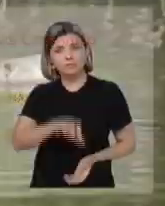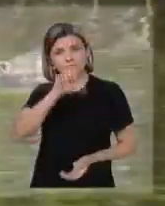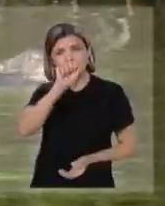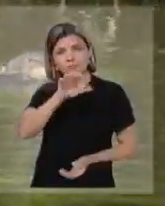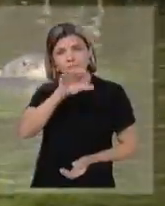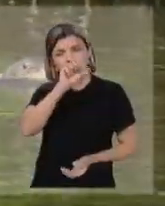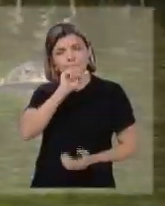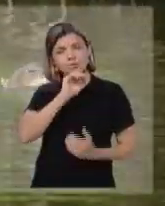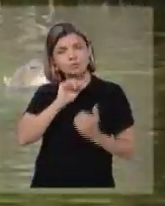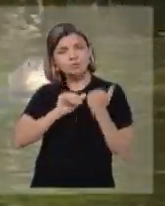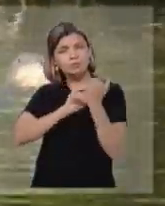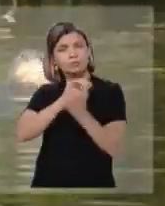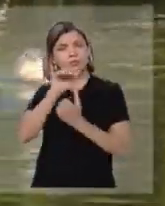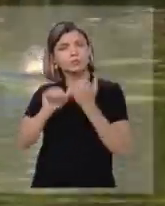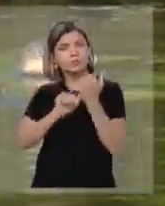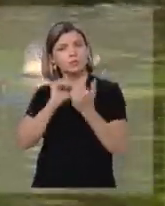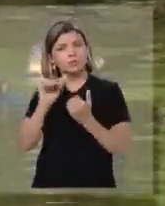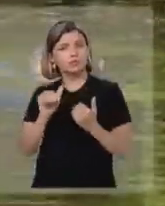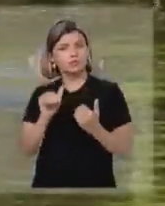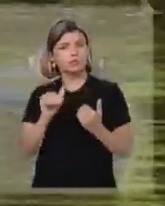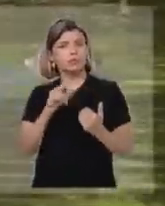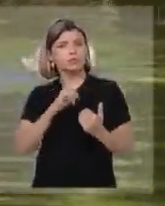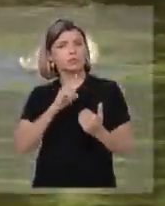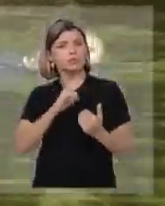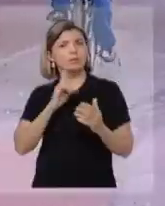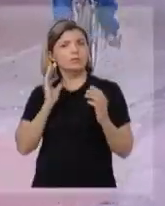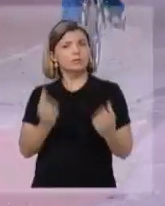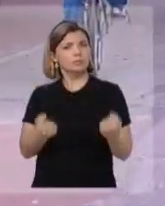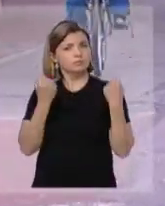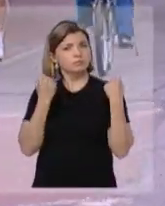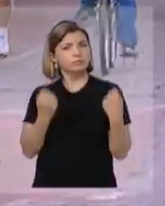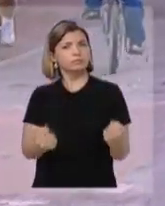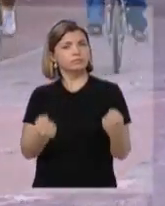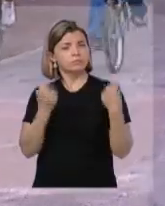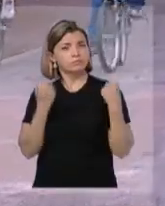A respiração é um processo altamente eficiente